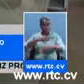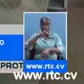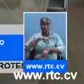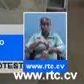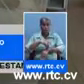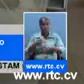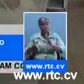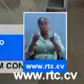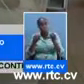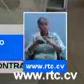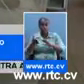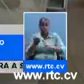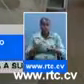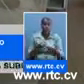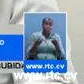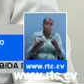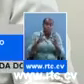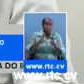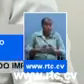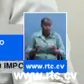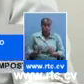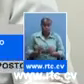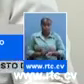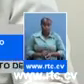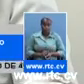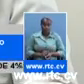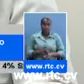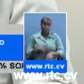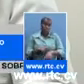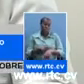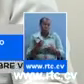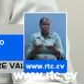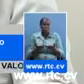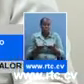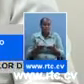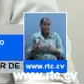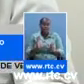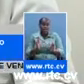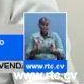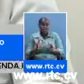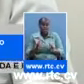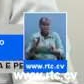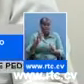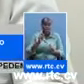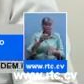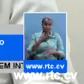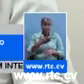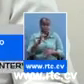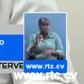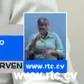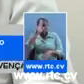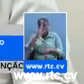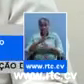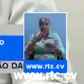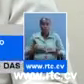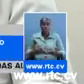acelerada, muito além do esperado. Neste momento já chegamos aos 374 casos, números